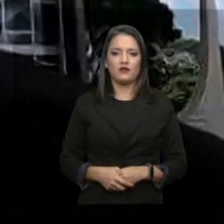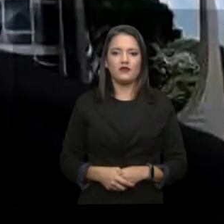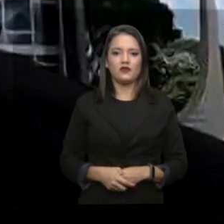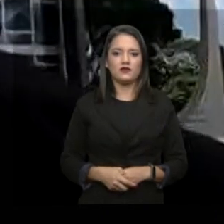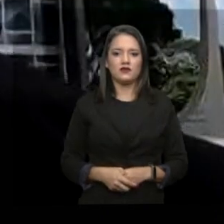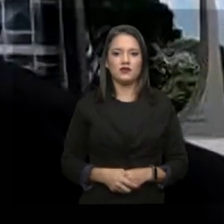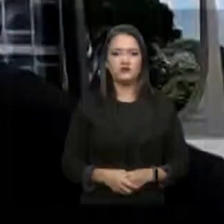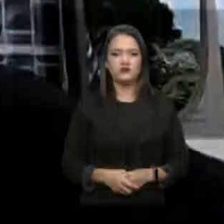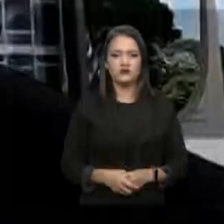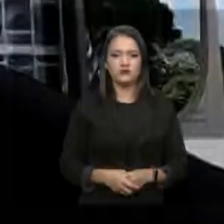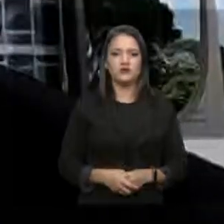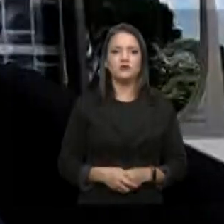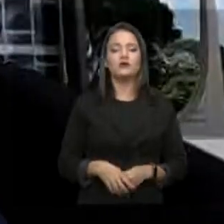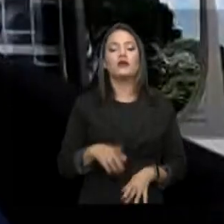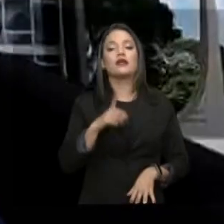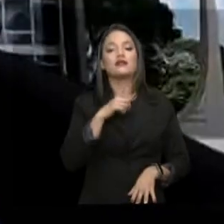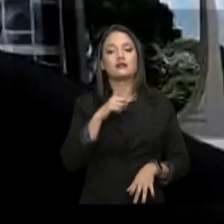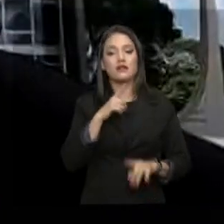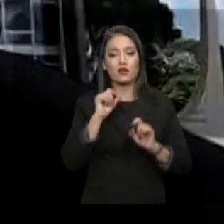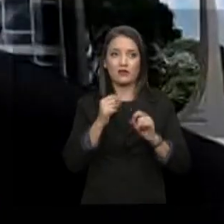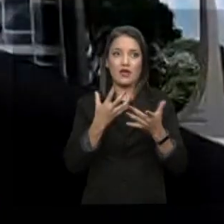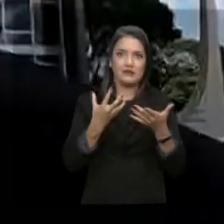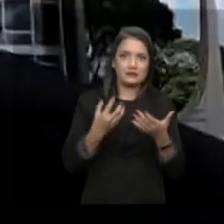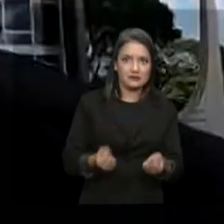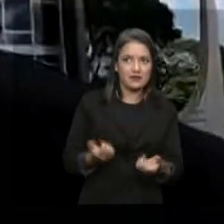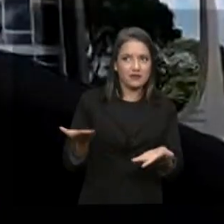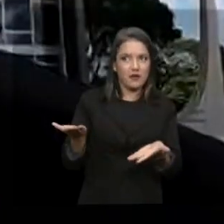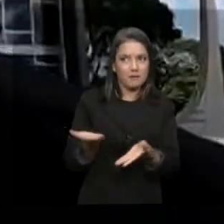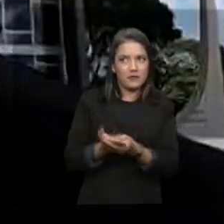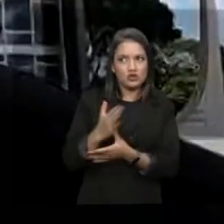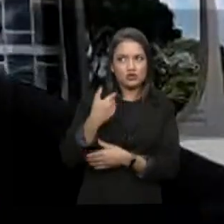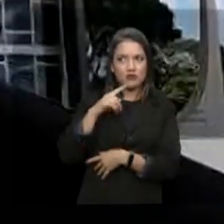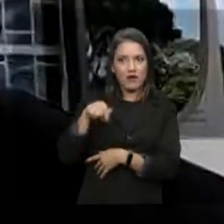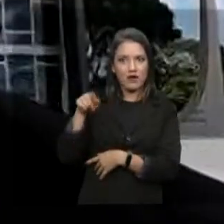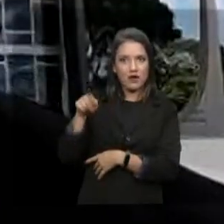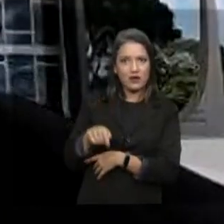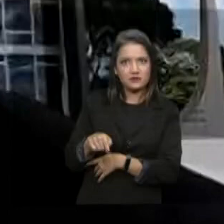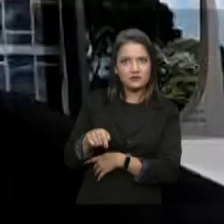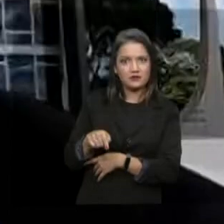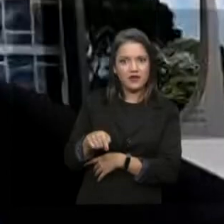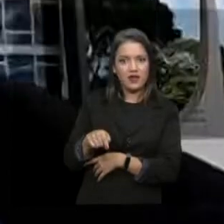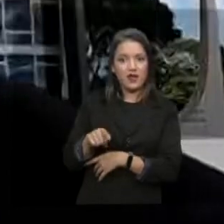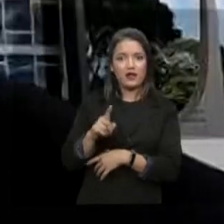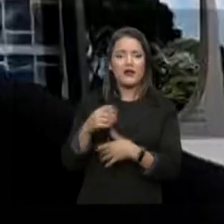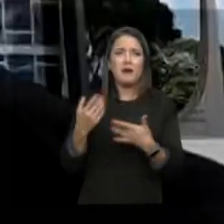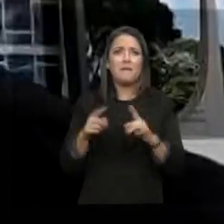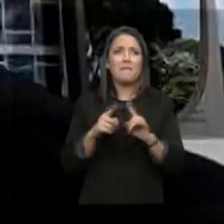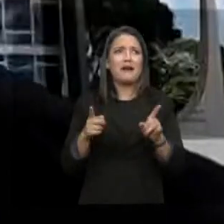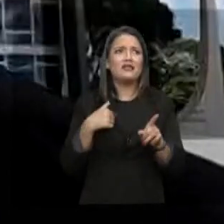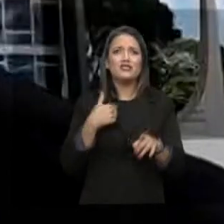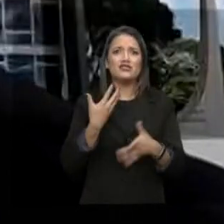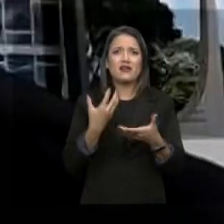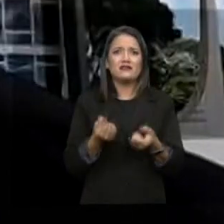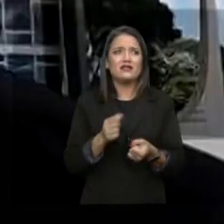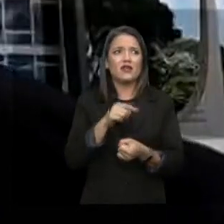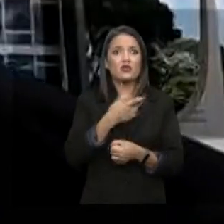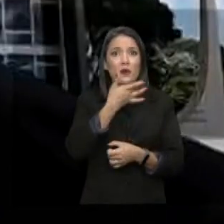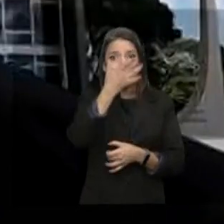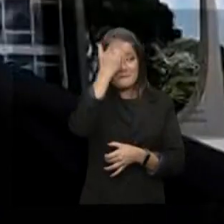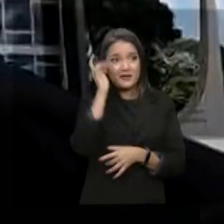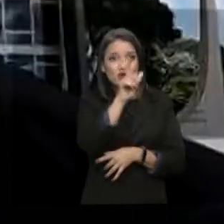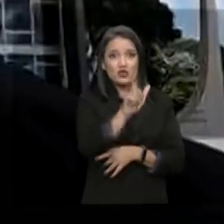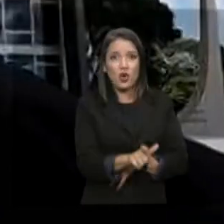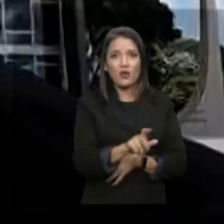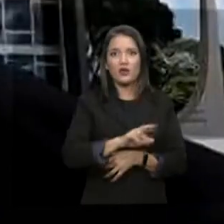cabimento da rescisória em si, estaríamos admitindo uma rescisória do particular e não de um Estado soberano.